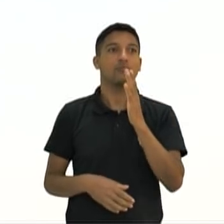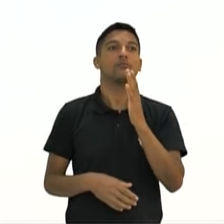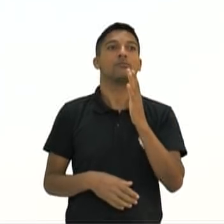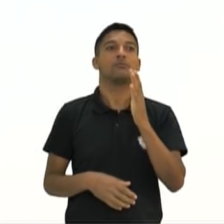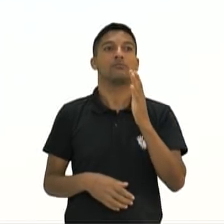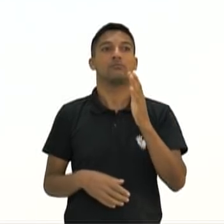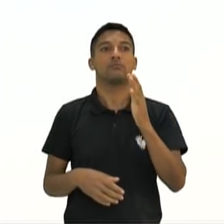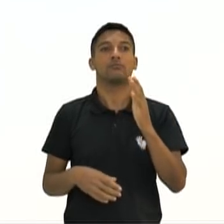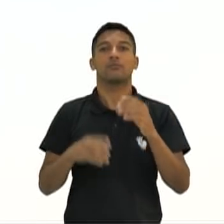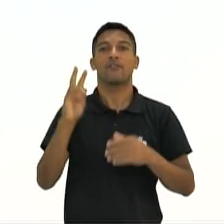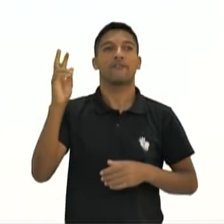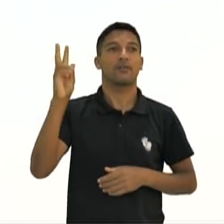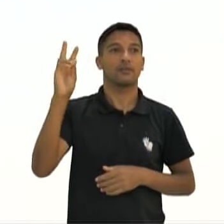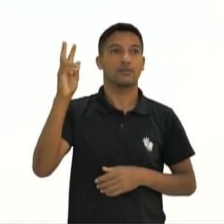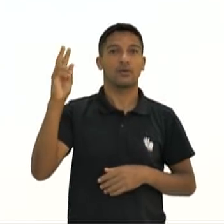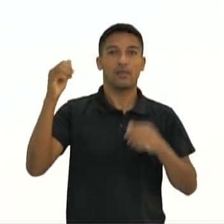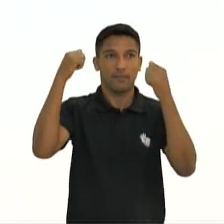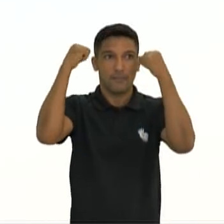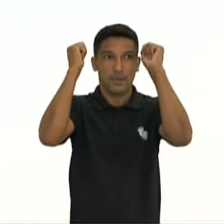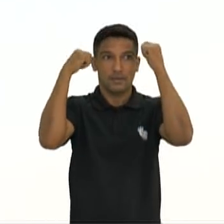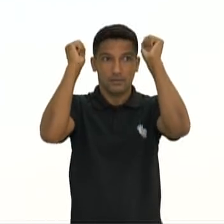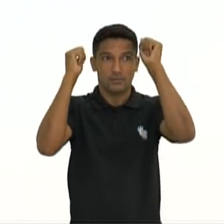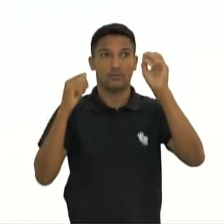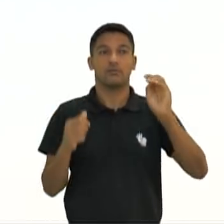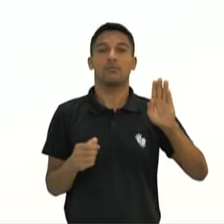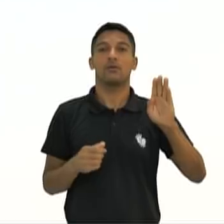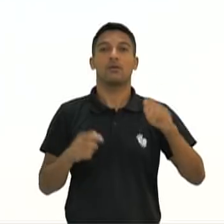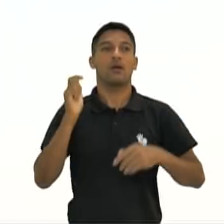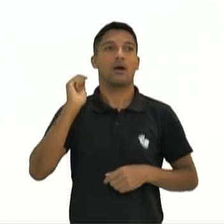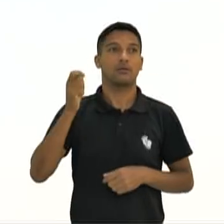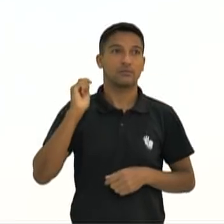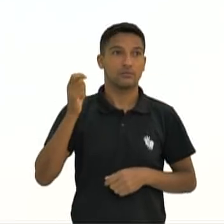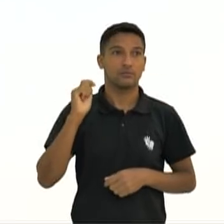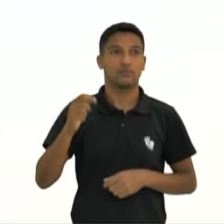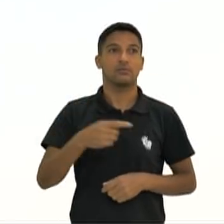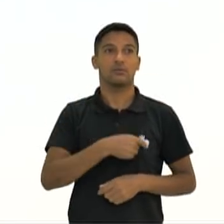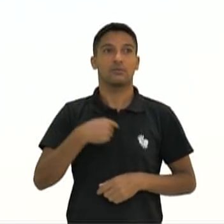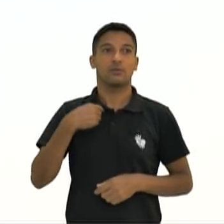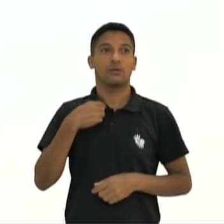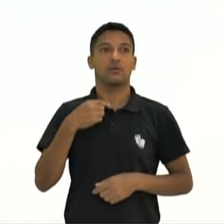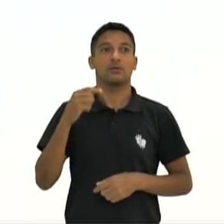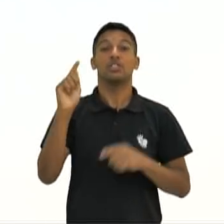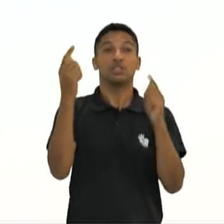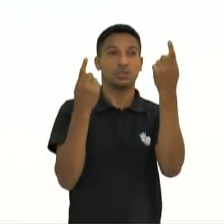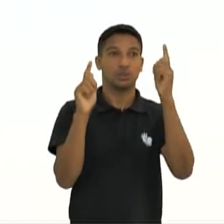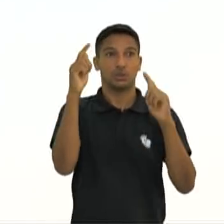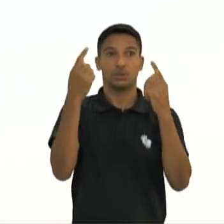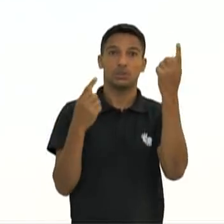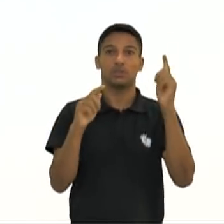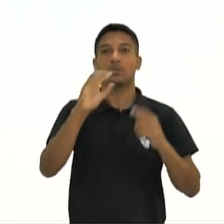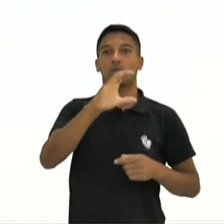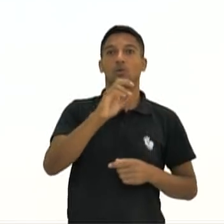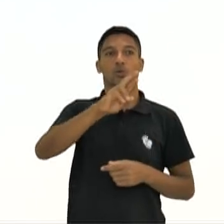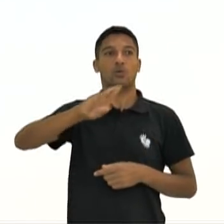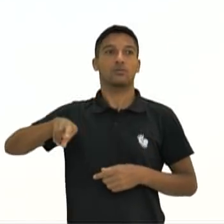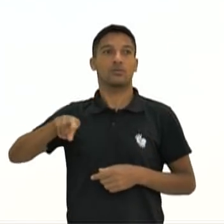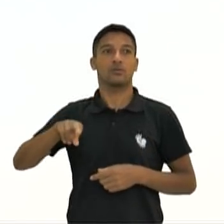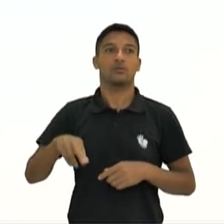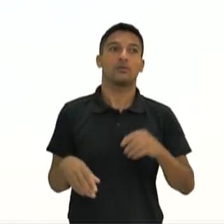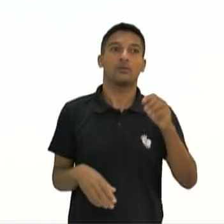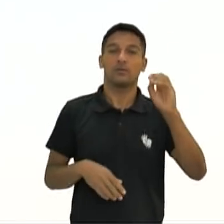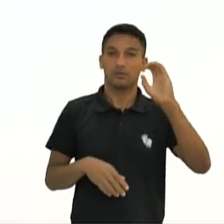Rica. Letra C, México, Estados Unidos e Brasil. Ou letra D, Cuba, Costa Rica, Argentina e